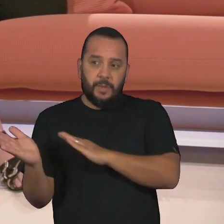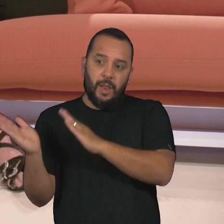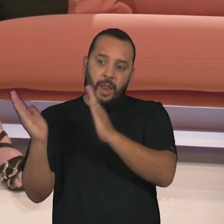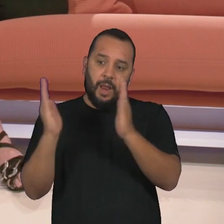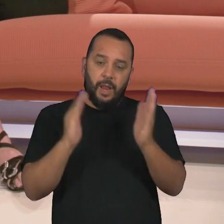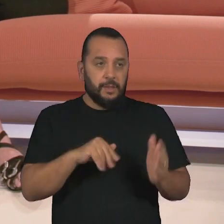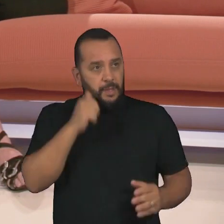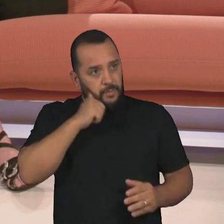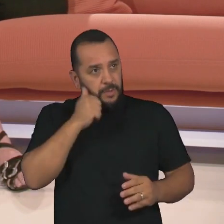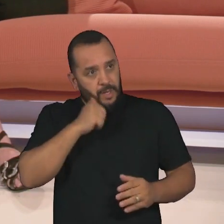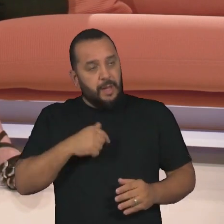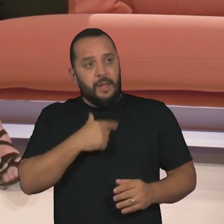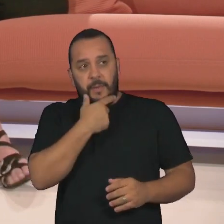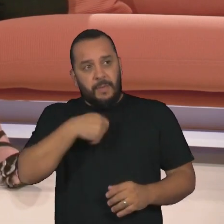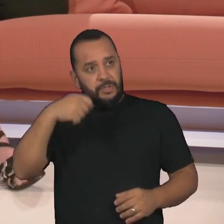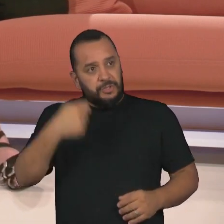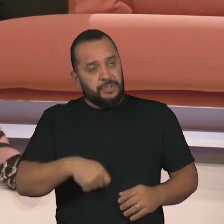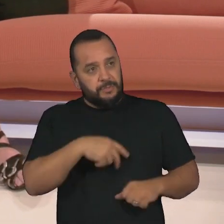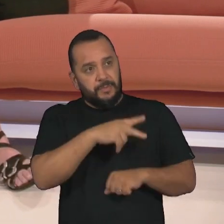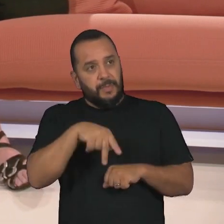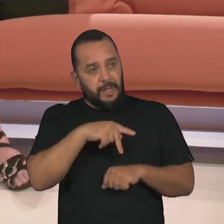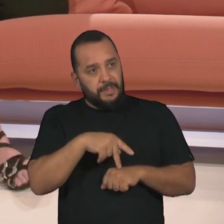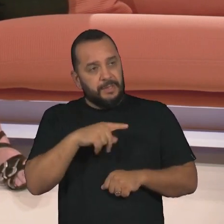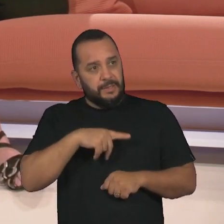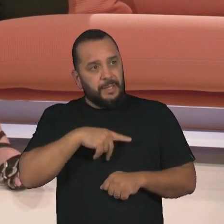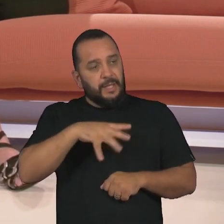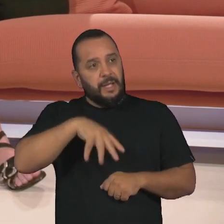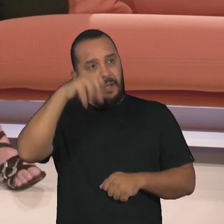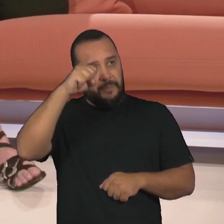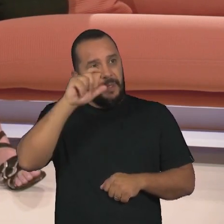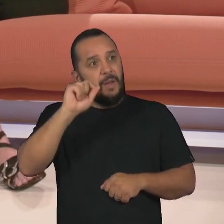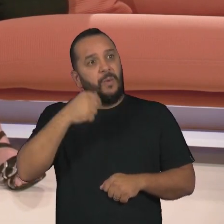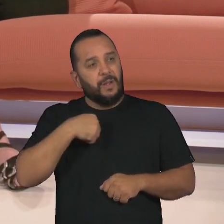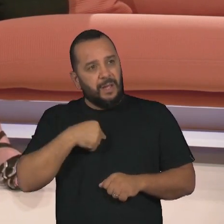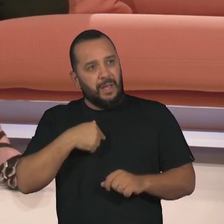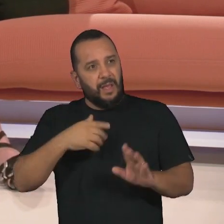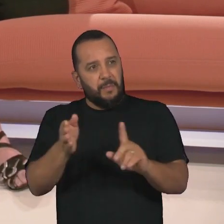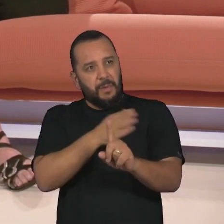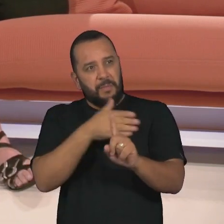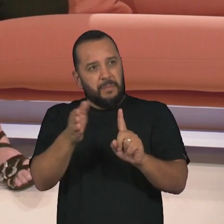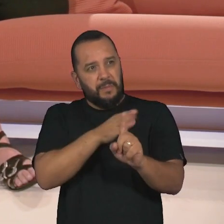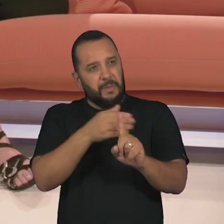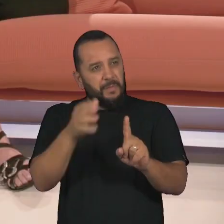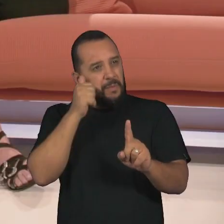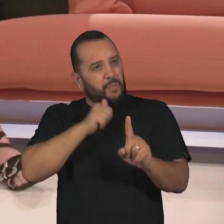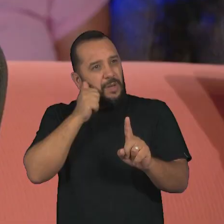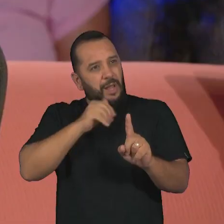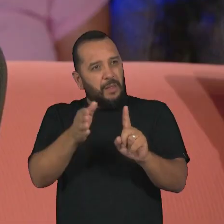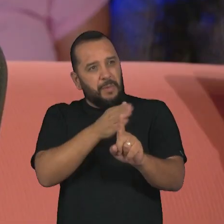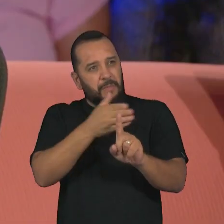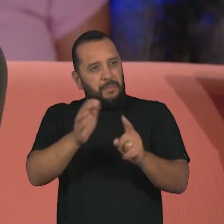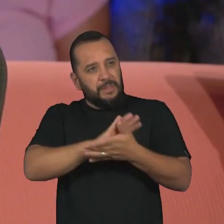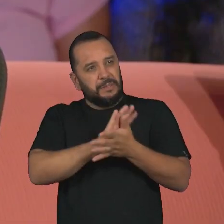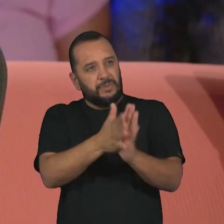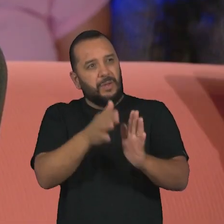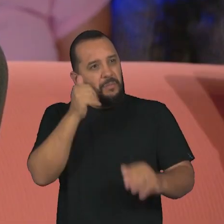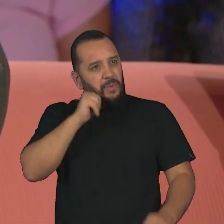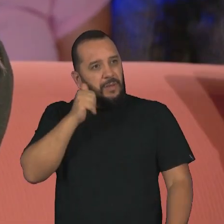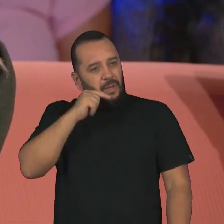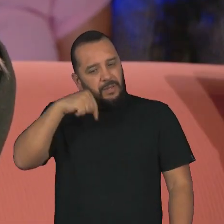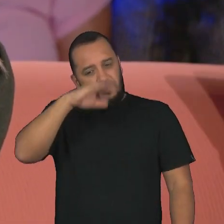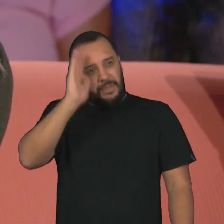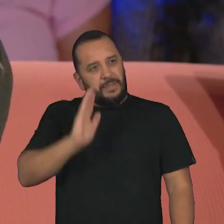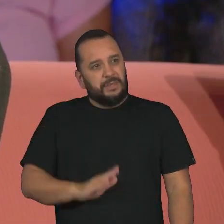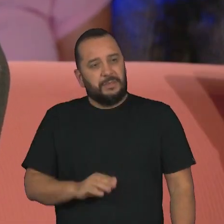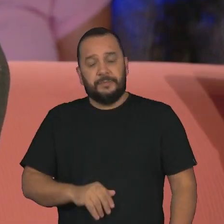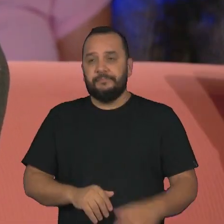persiste. Exato. É um país que ainda é campeão no espancamento de mulheres, Exato. na morte de mulheres. Né? Exato. E o Brasil está cada